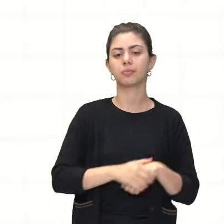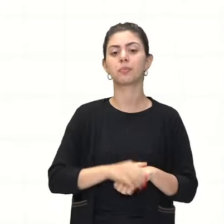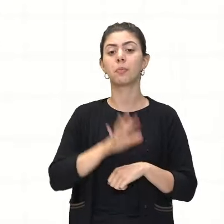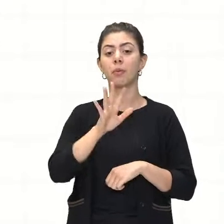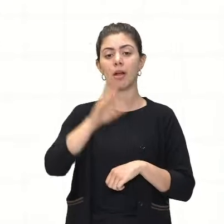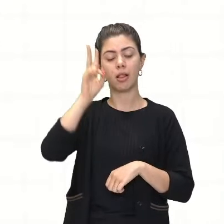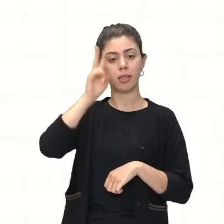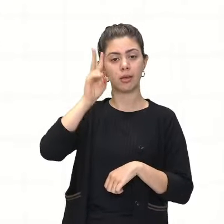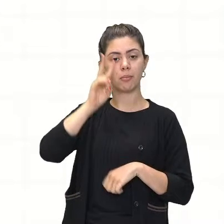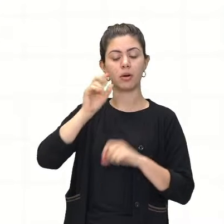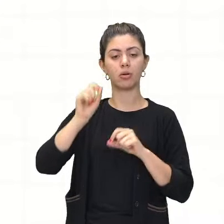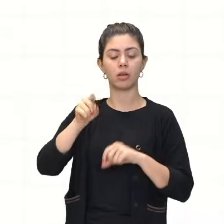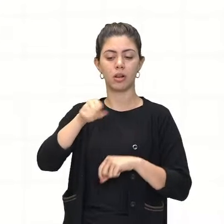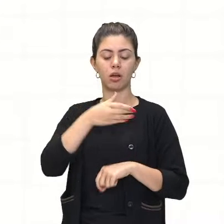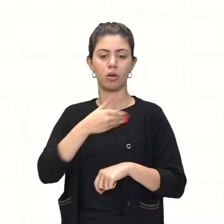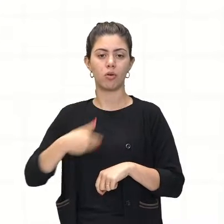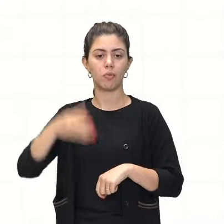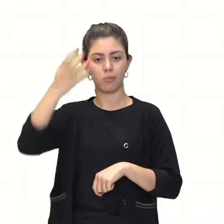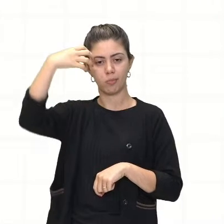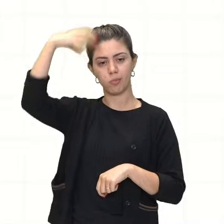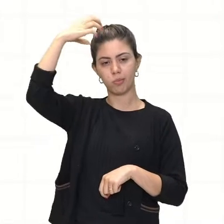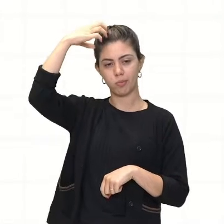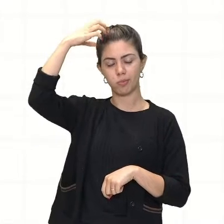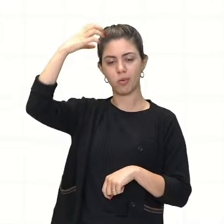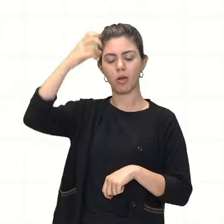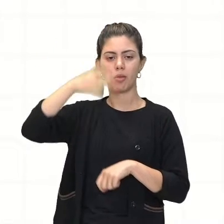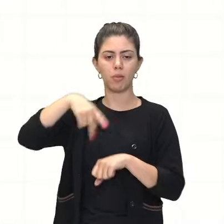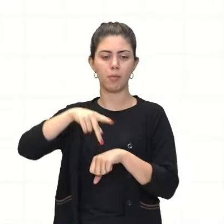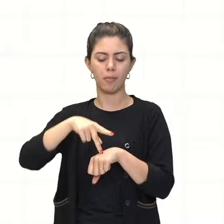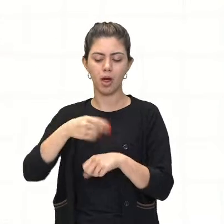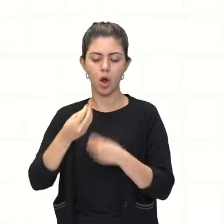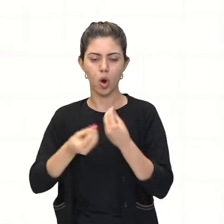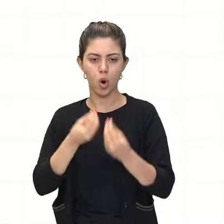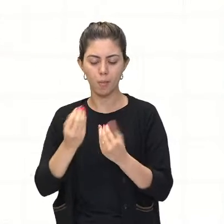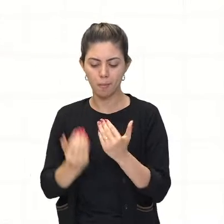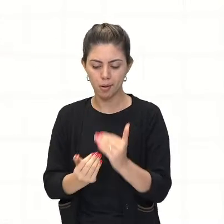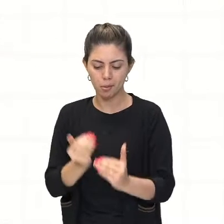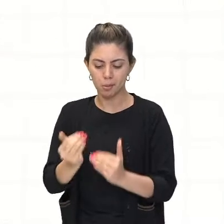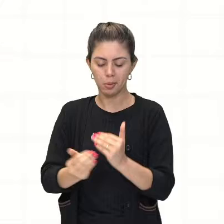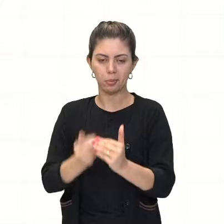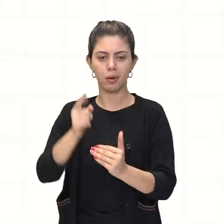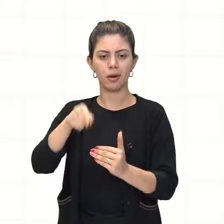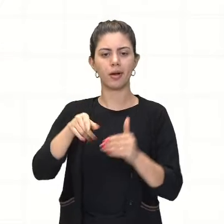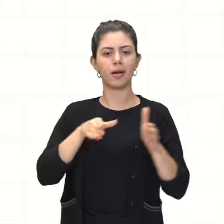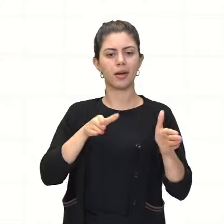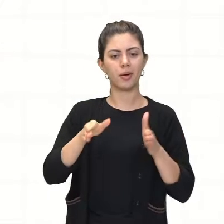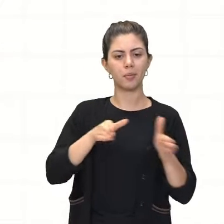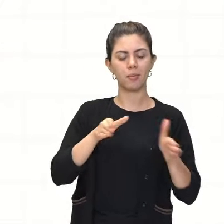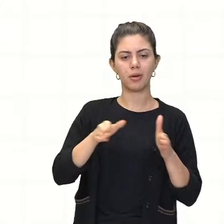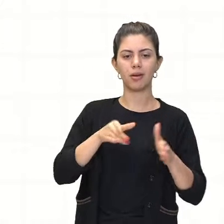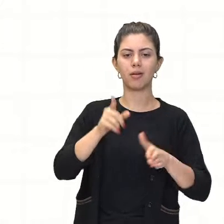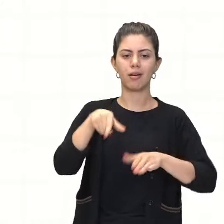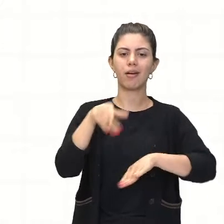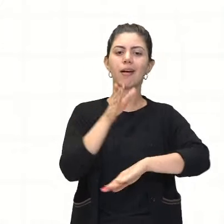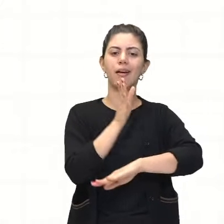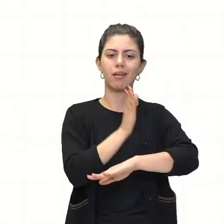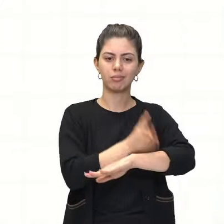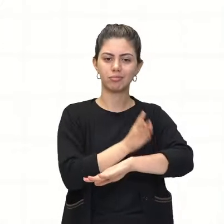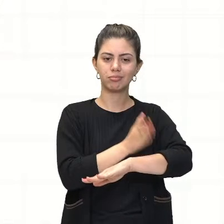monarquias nacionais, elas vão se desenvolver a partir do período que a gente conhece como Baixa Idade